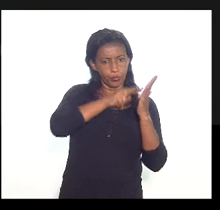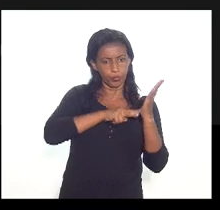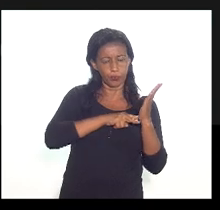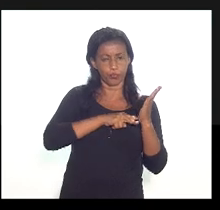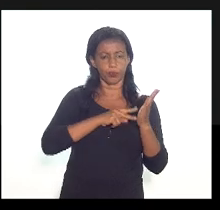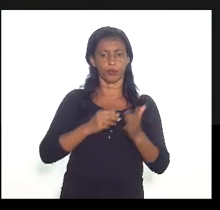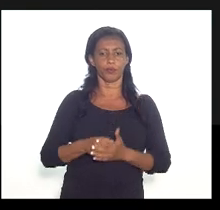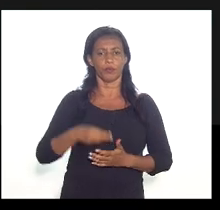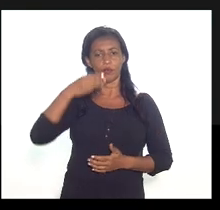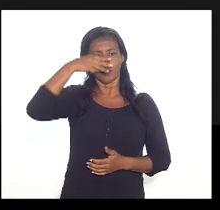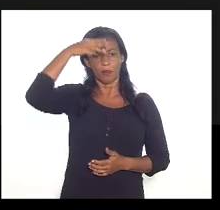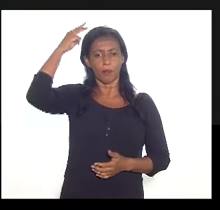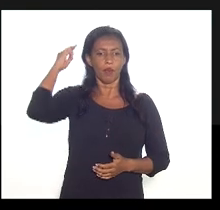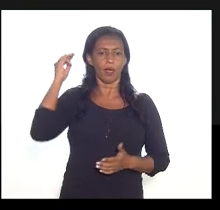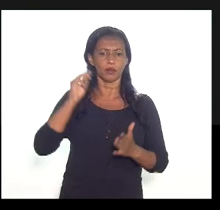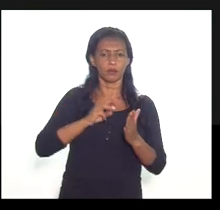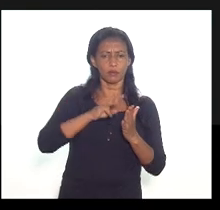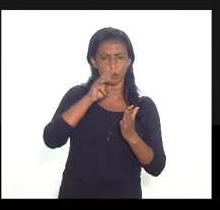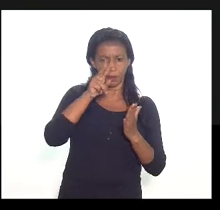Deputado Márcio Pacheco,